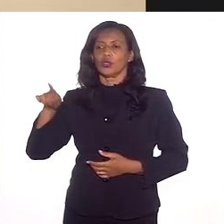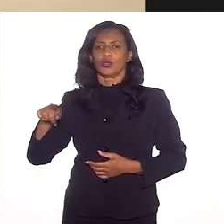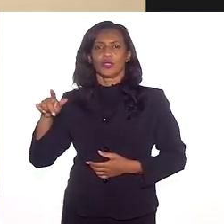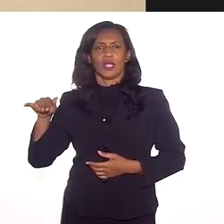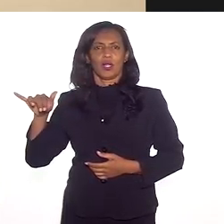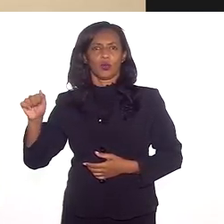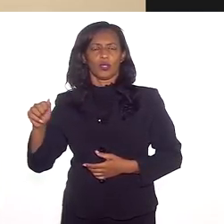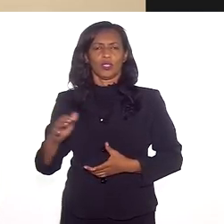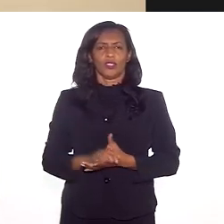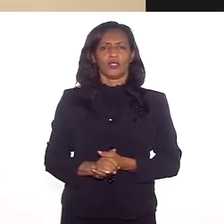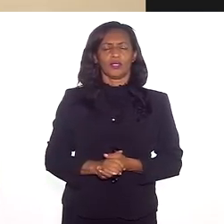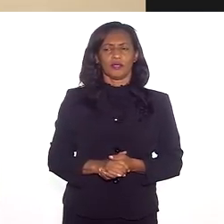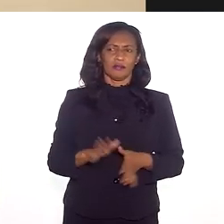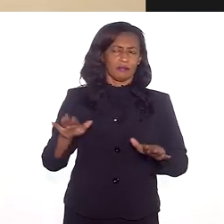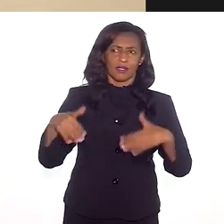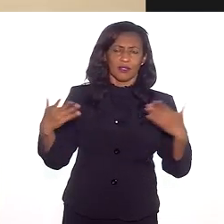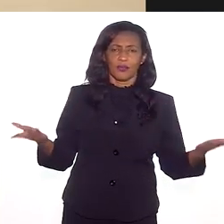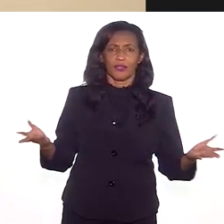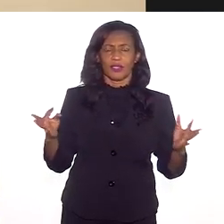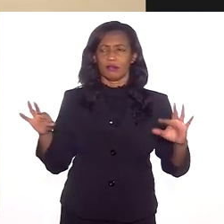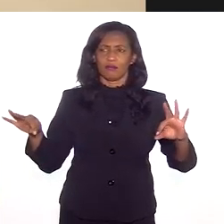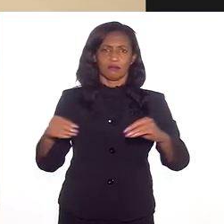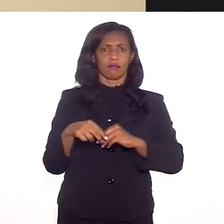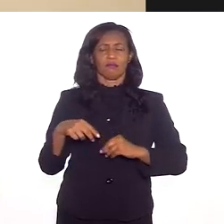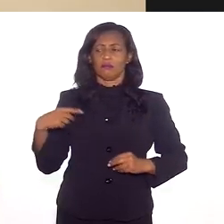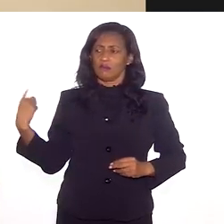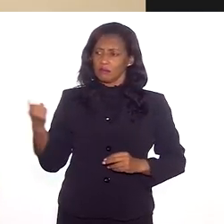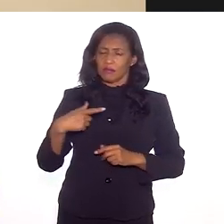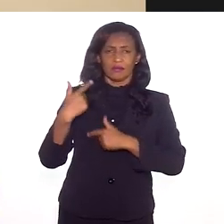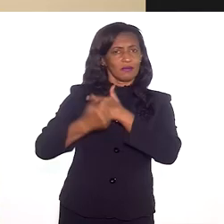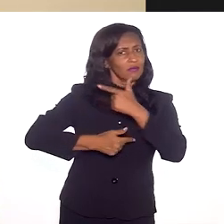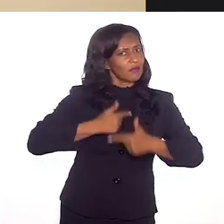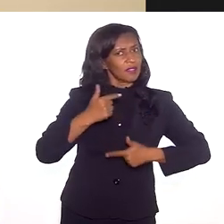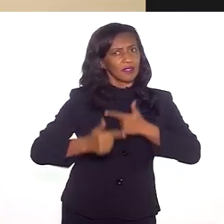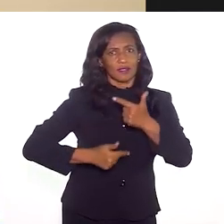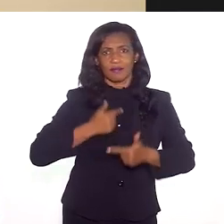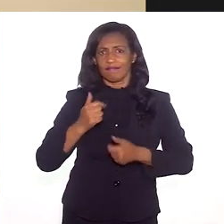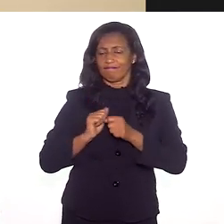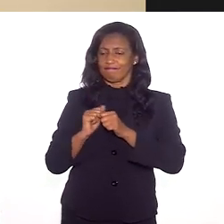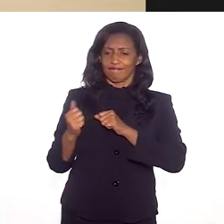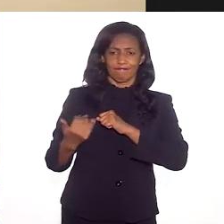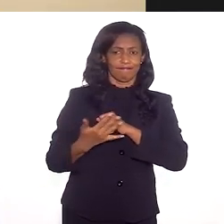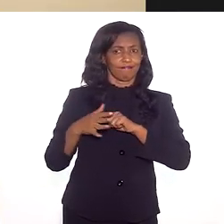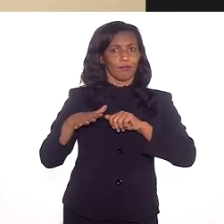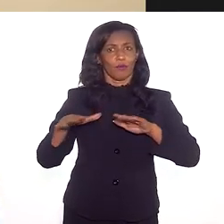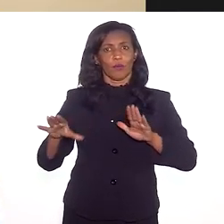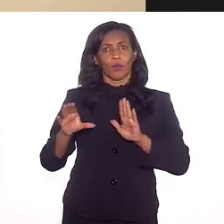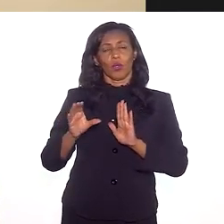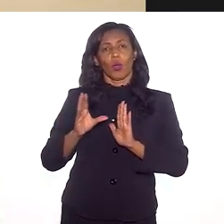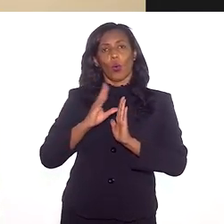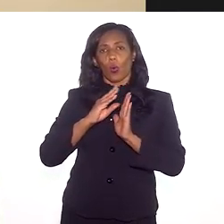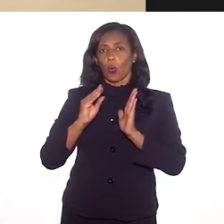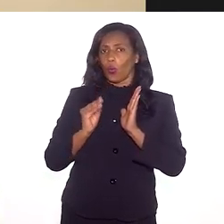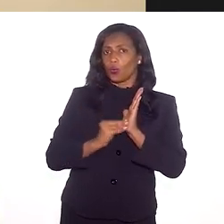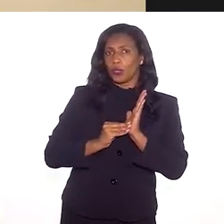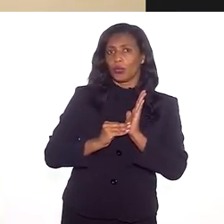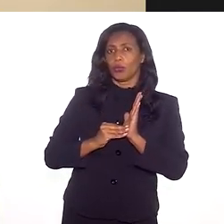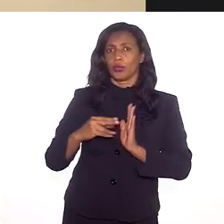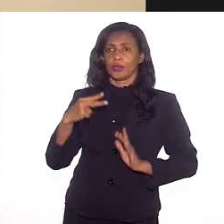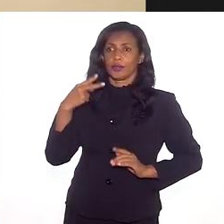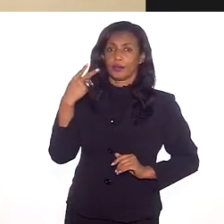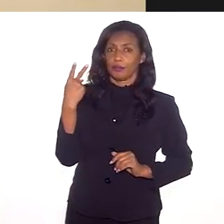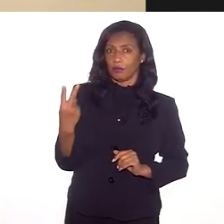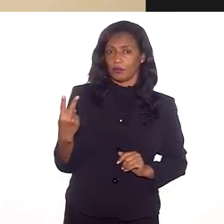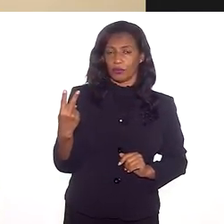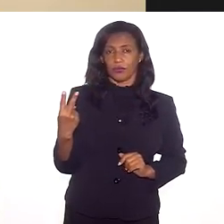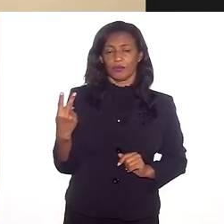direção musical. E, enfim, e a gente está trabalhando na pandemia com produção de conteúdo. Né? Nós temos 2